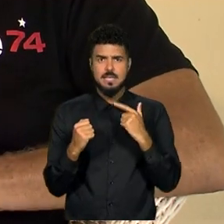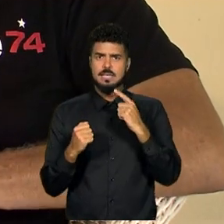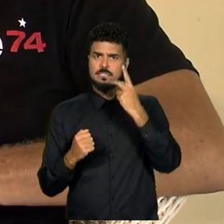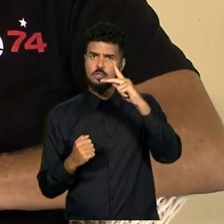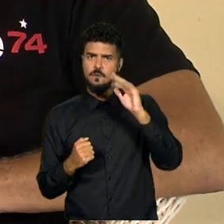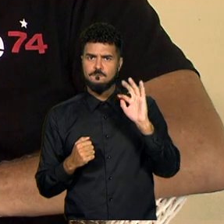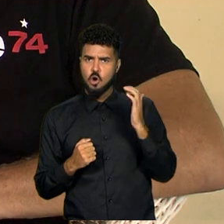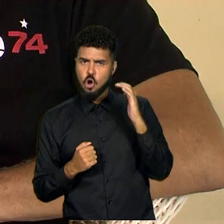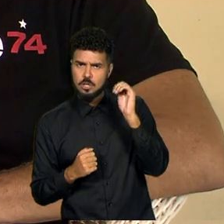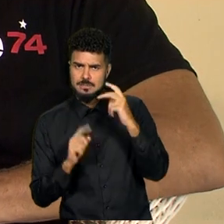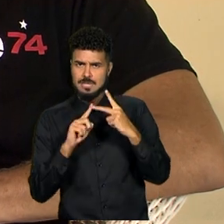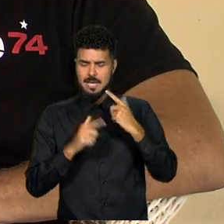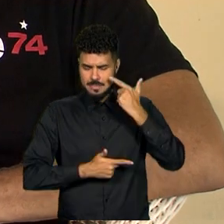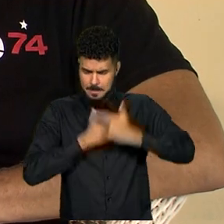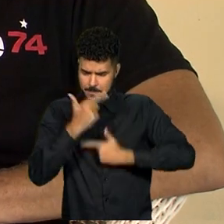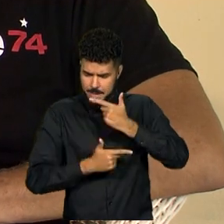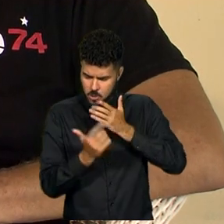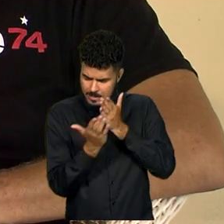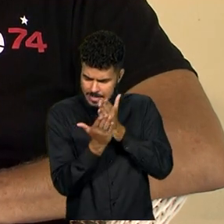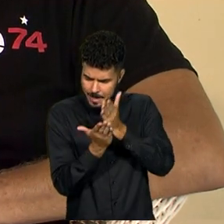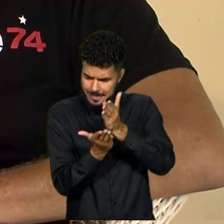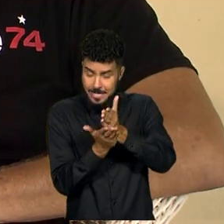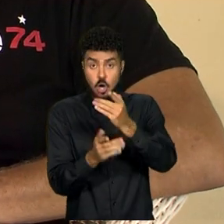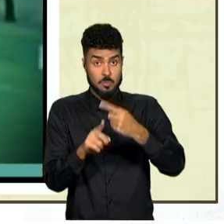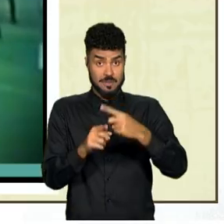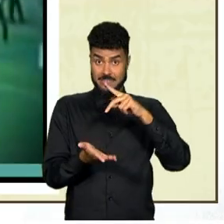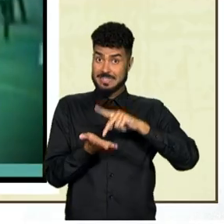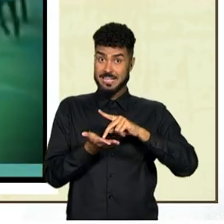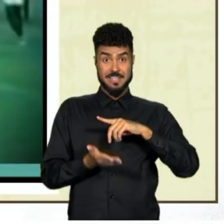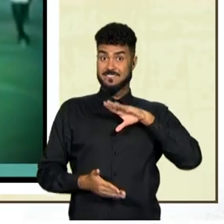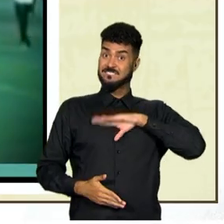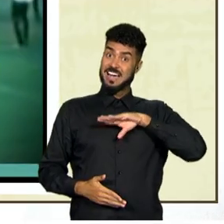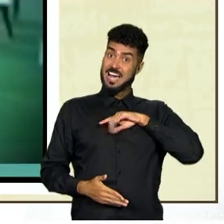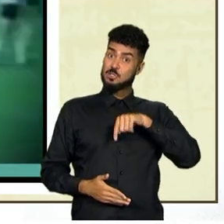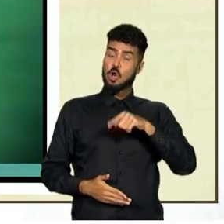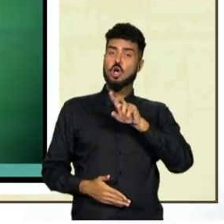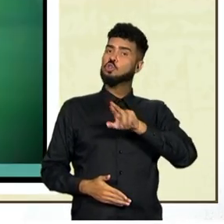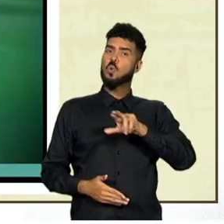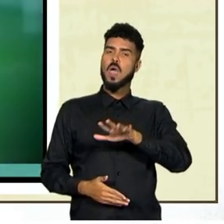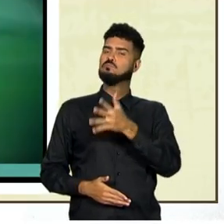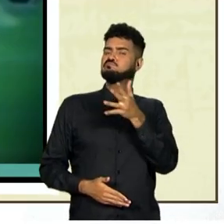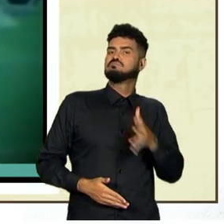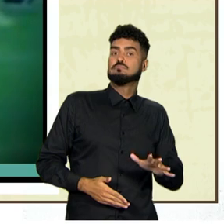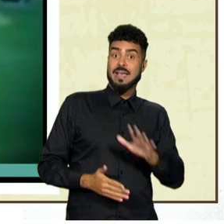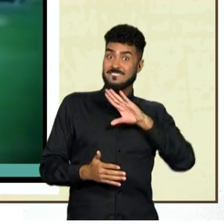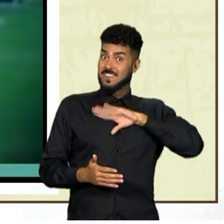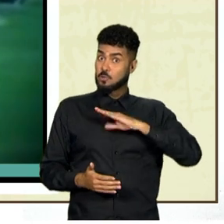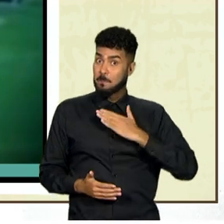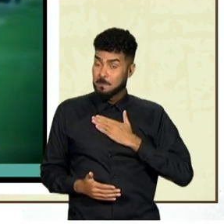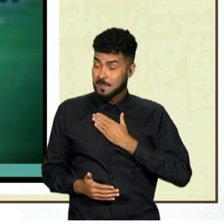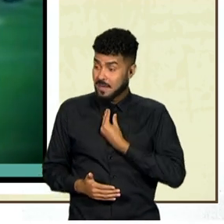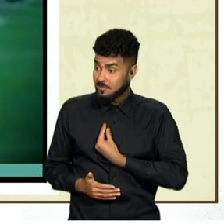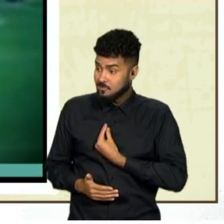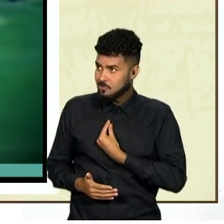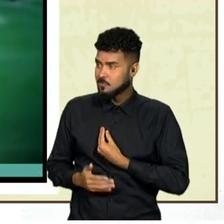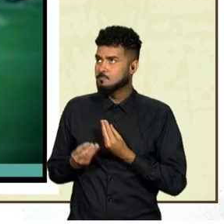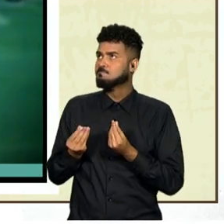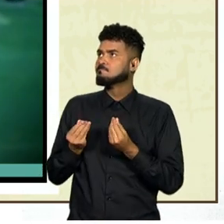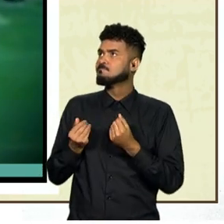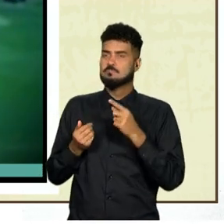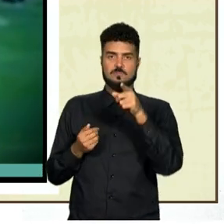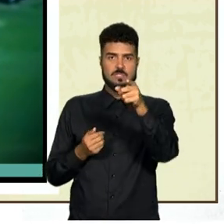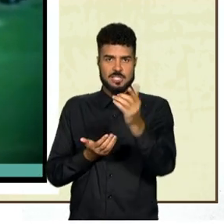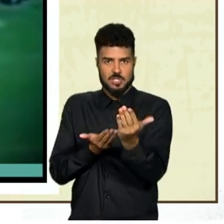com trabalho, com determinação, porque eu estou falando do Vasco na minha vida e essa turma